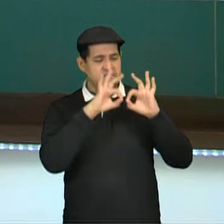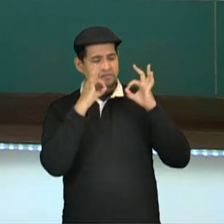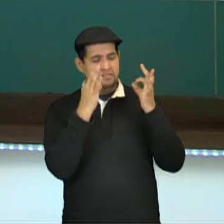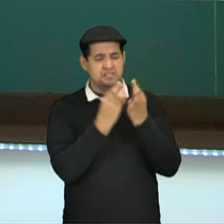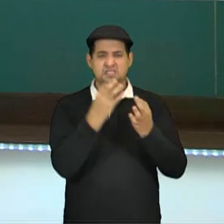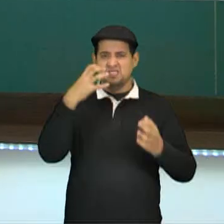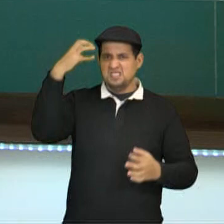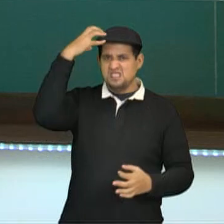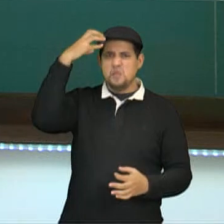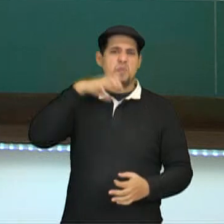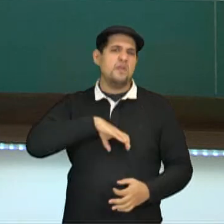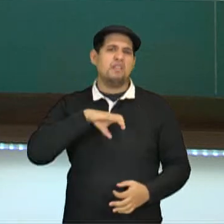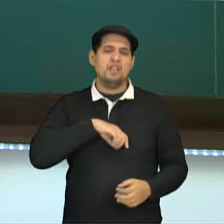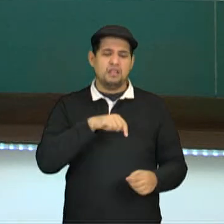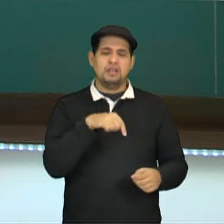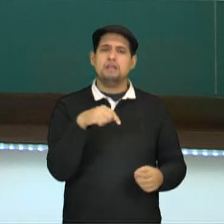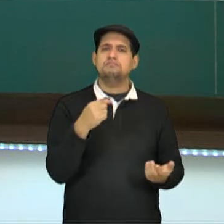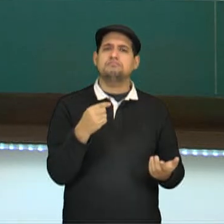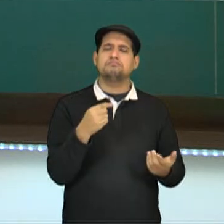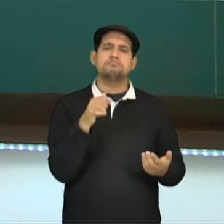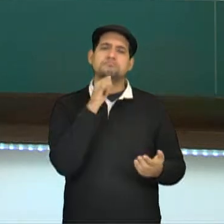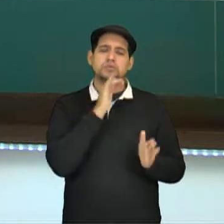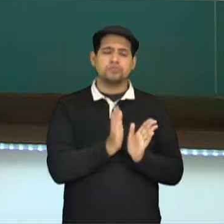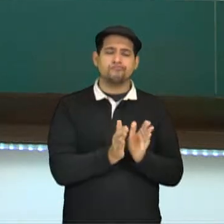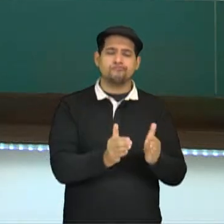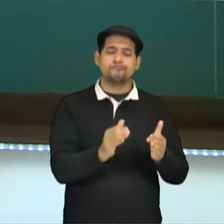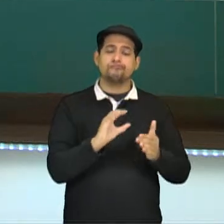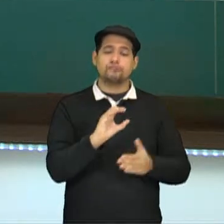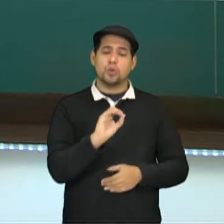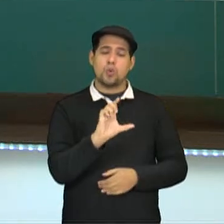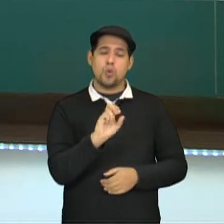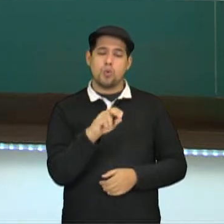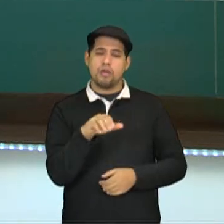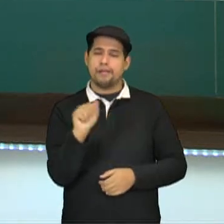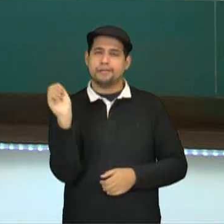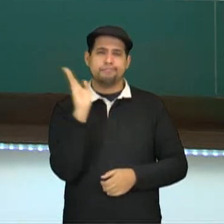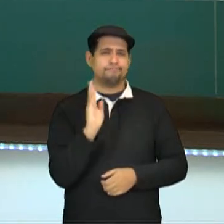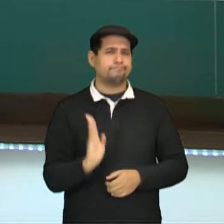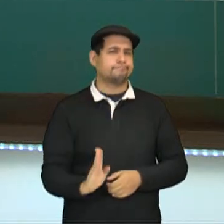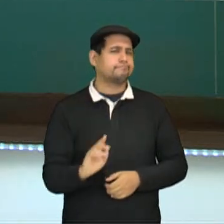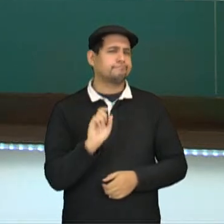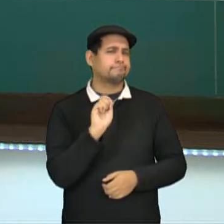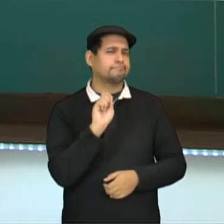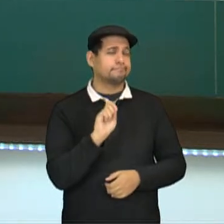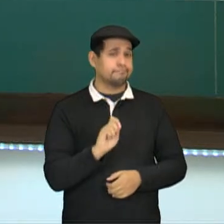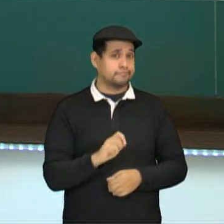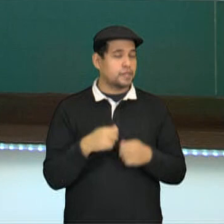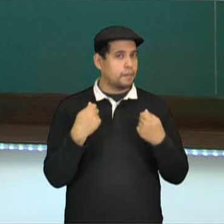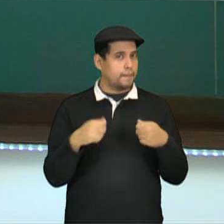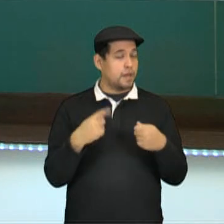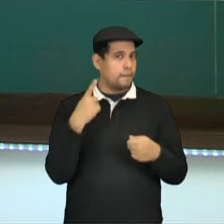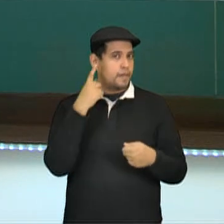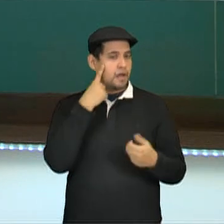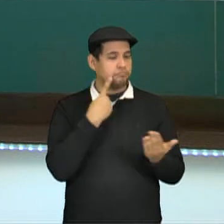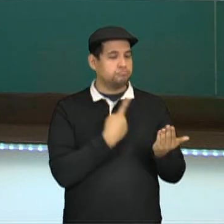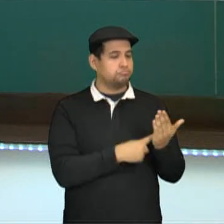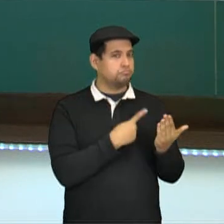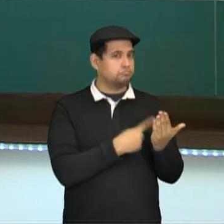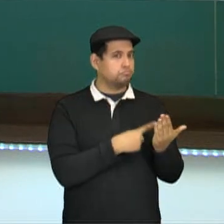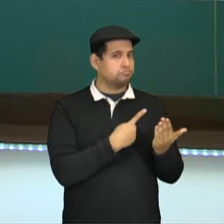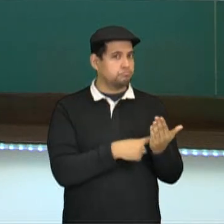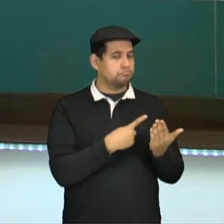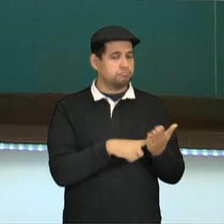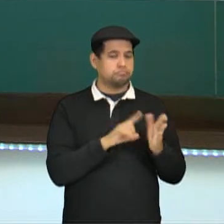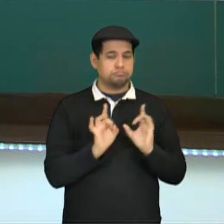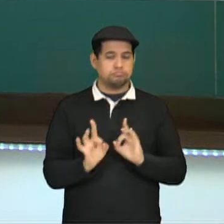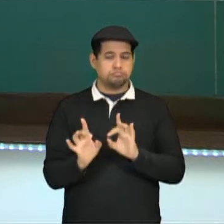família real portuguesa aqui na colônia do Brasil? Primeiro, a gente tem que pensar em um acordo comercial que já